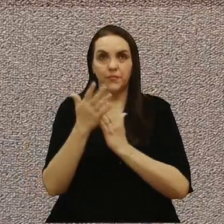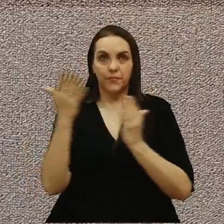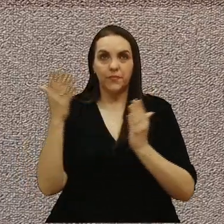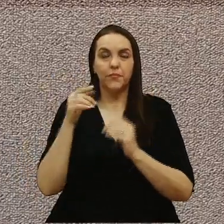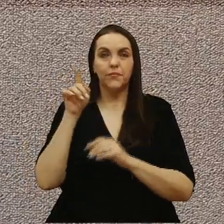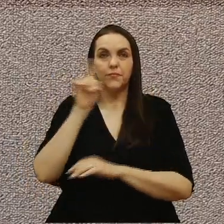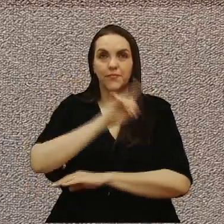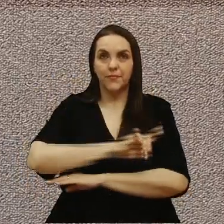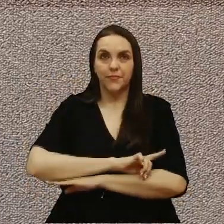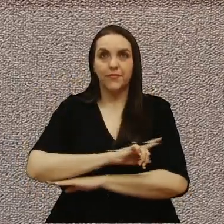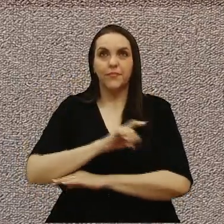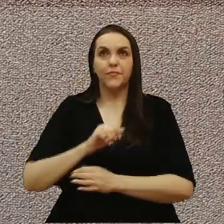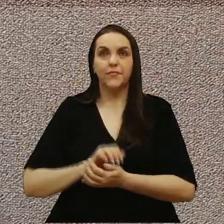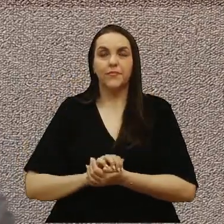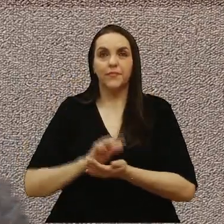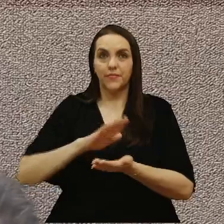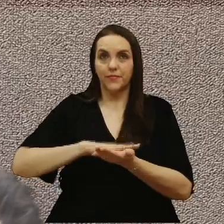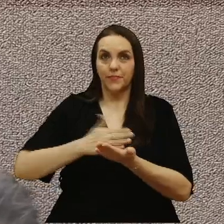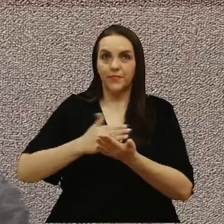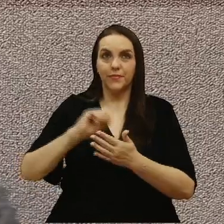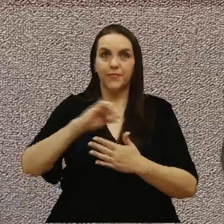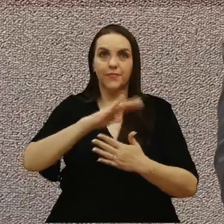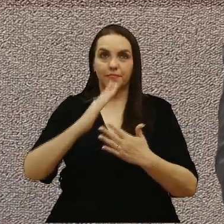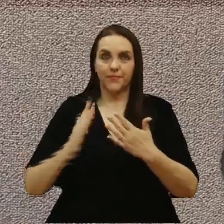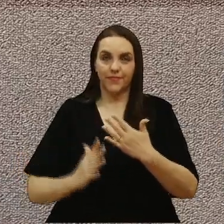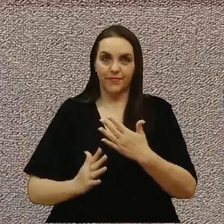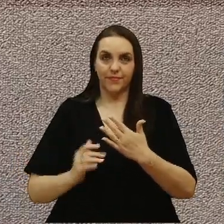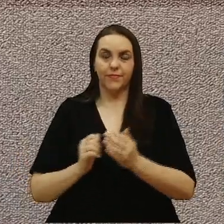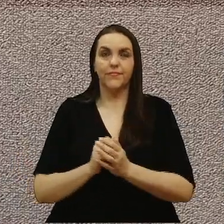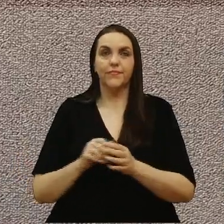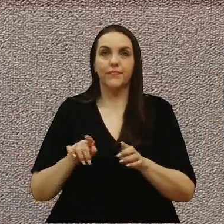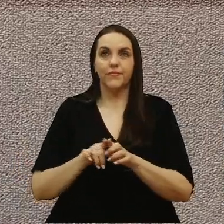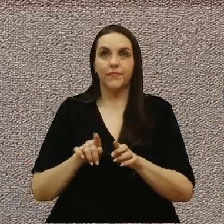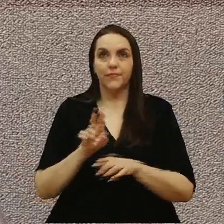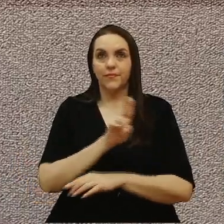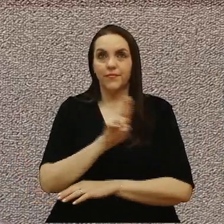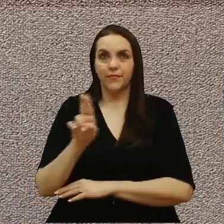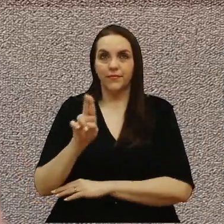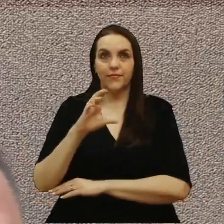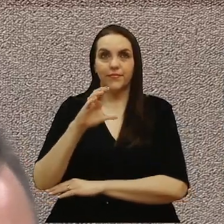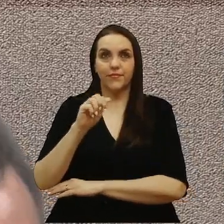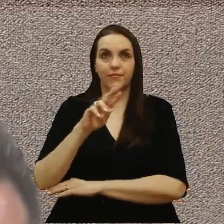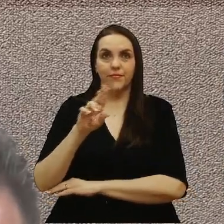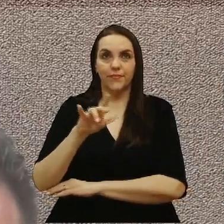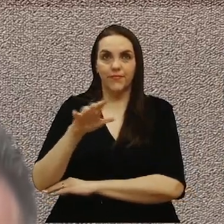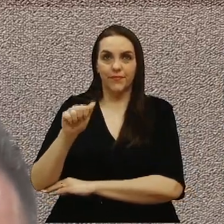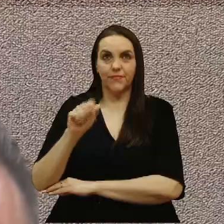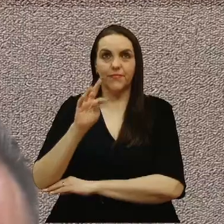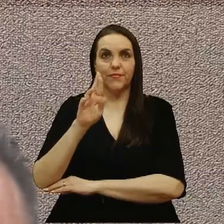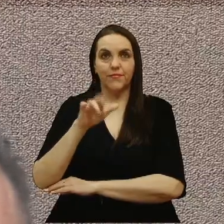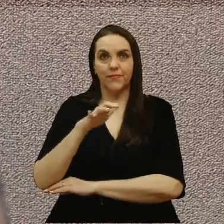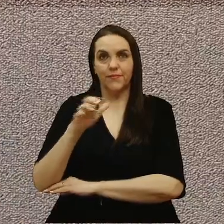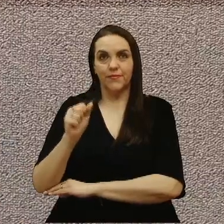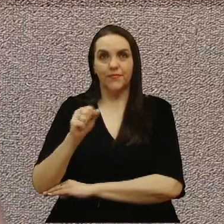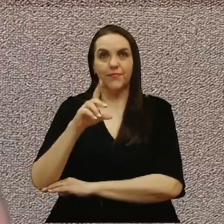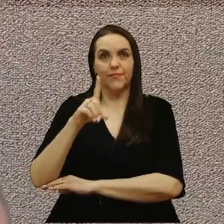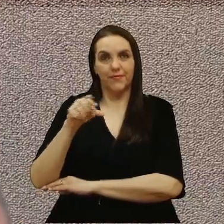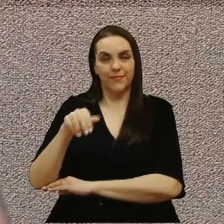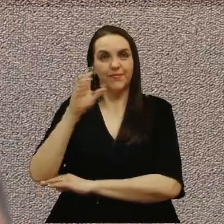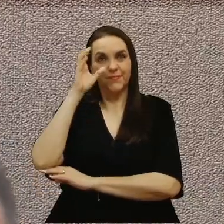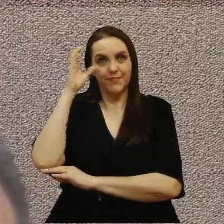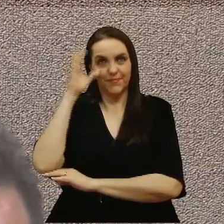é dia do intérprete de Libras, e no nome da Carolina Triques Dani e da